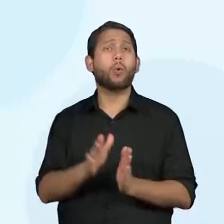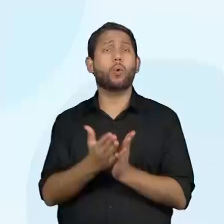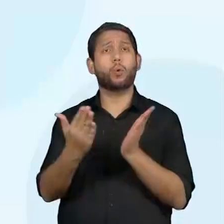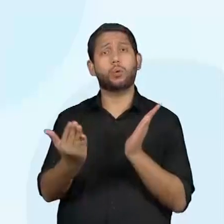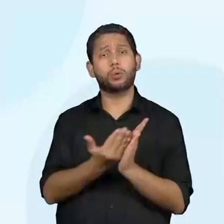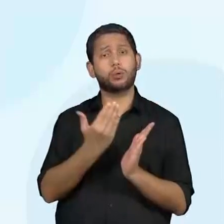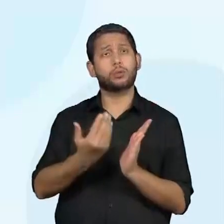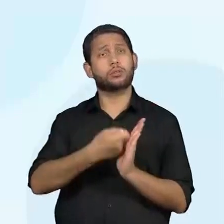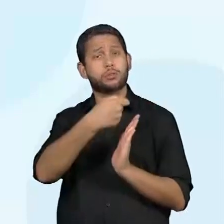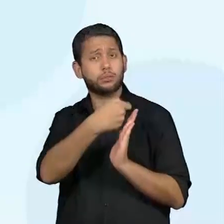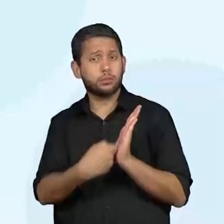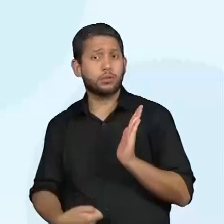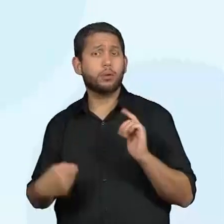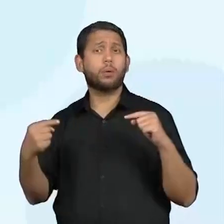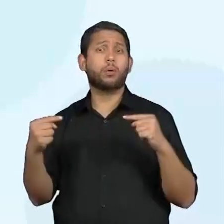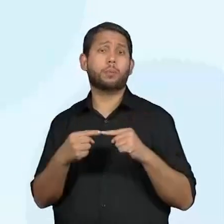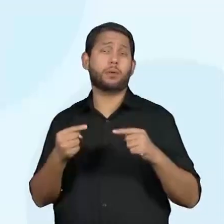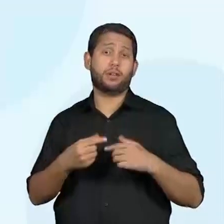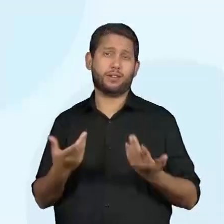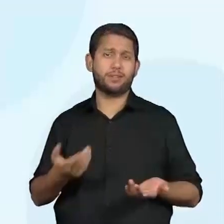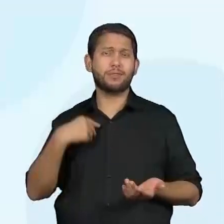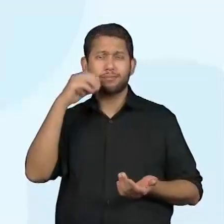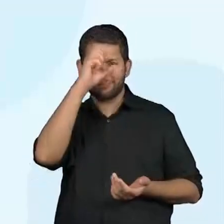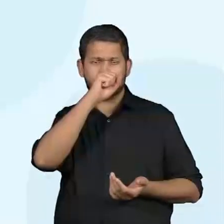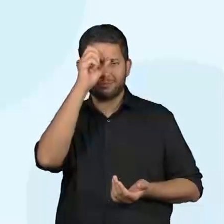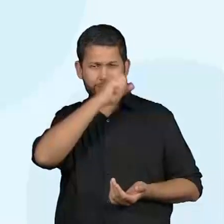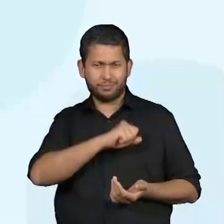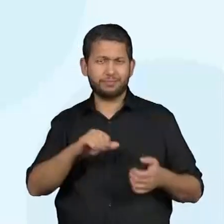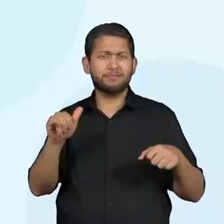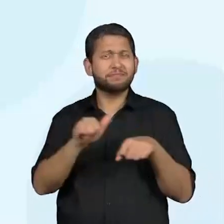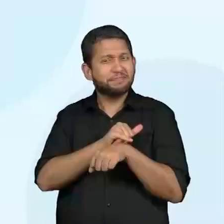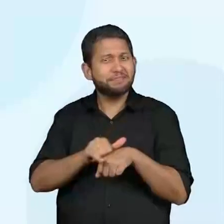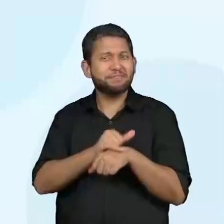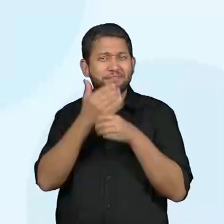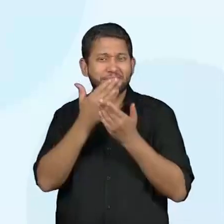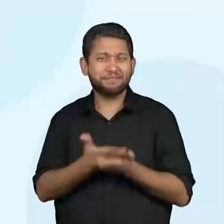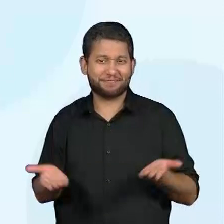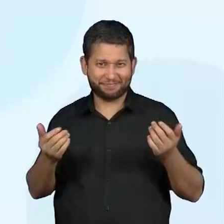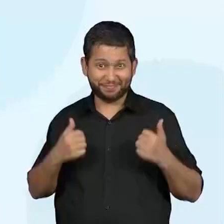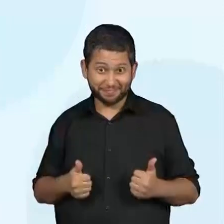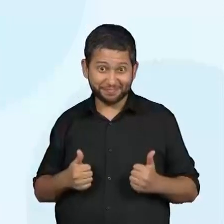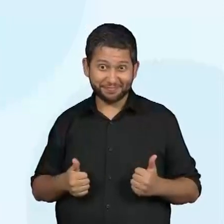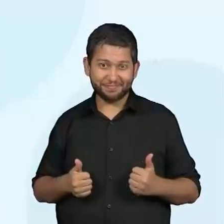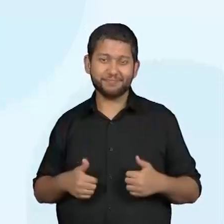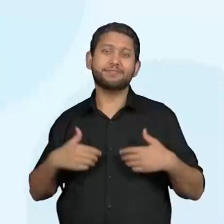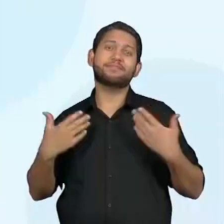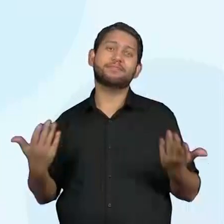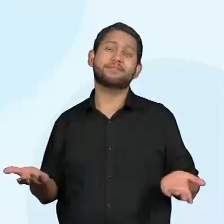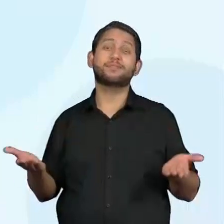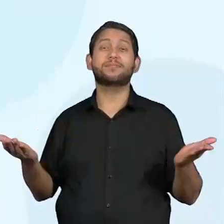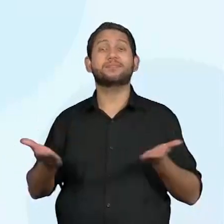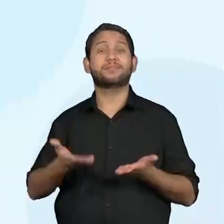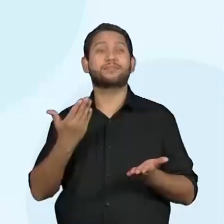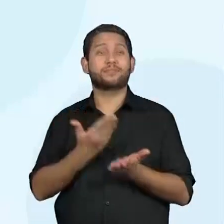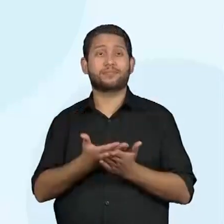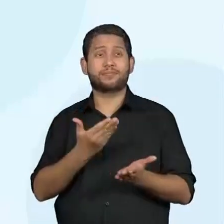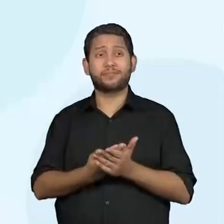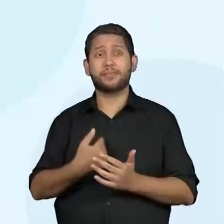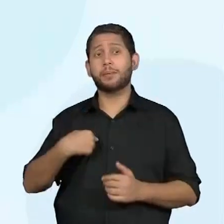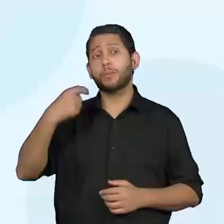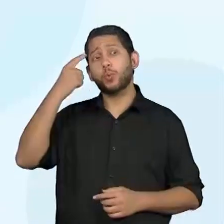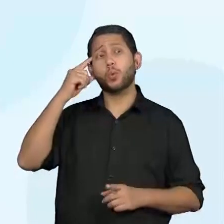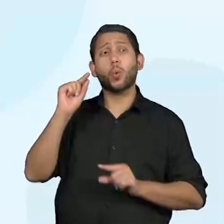relacionados ao tempo e às horas para resolver utilizando diferentes estratégias. Na aula de hoje, nós pensamos em